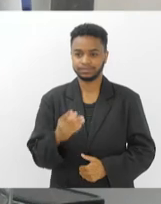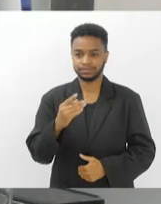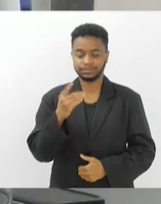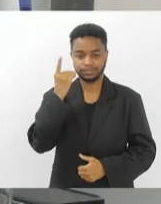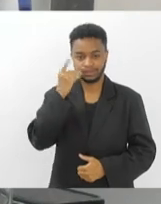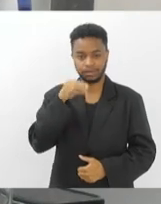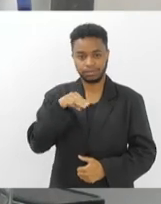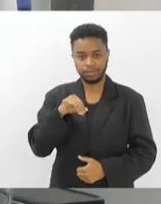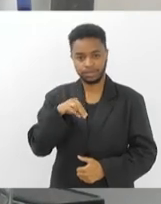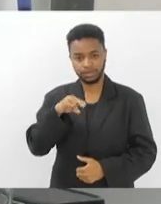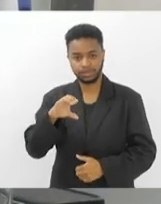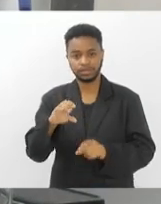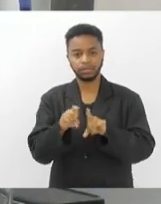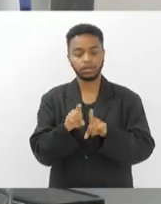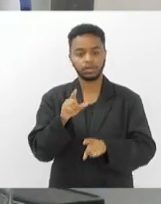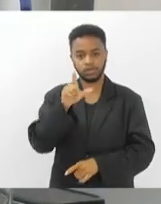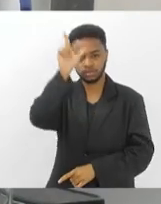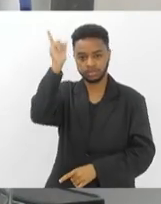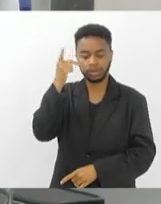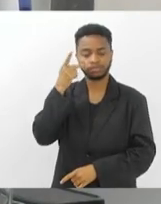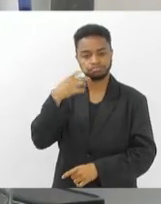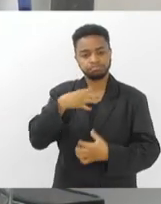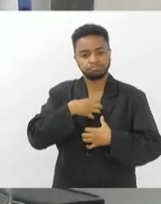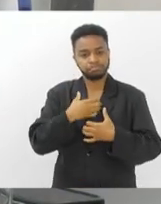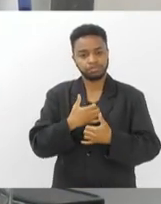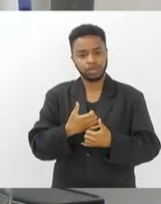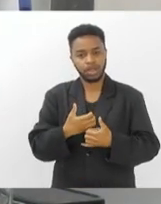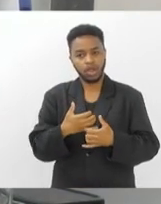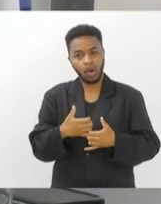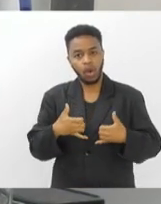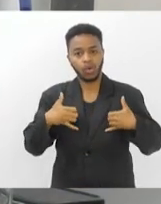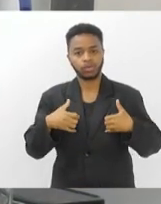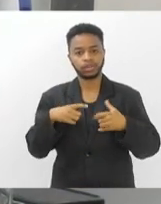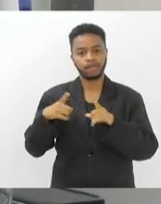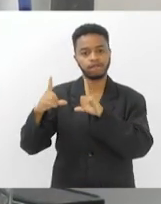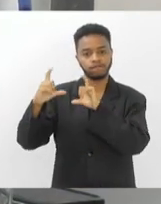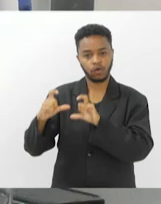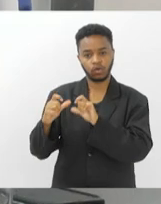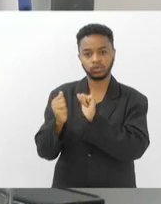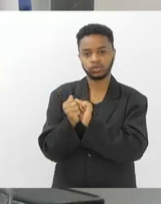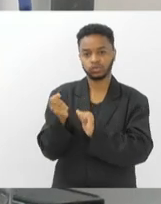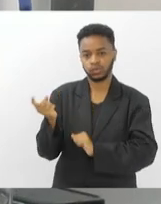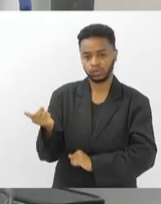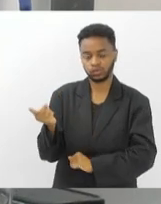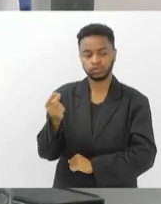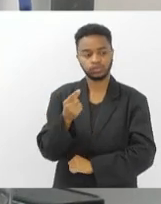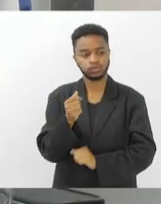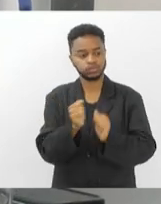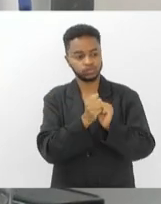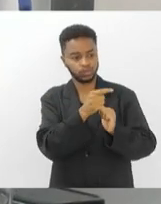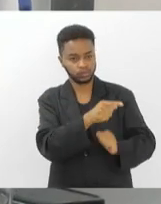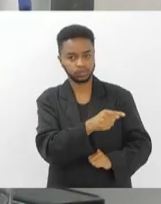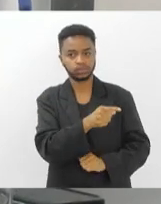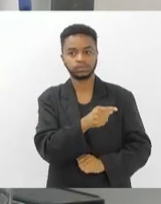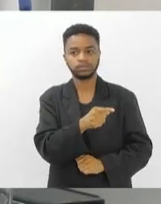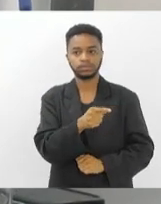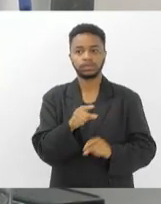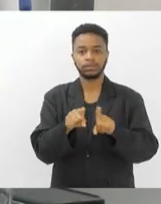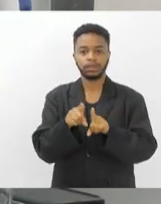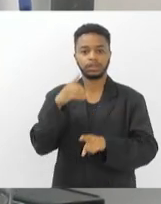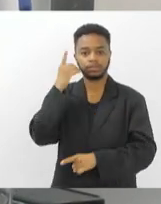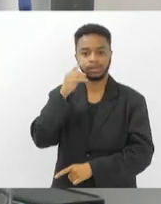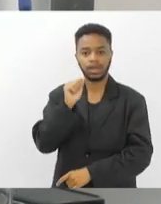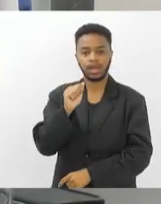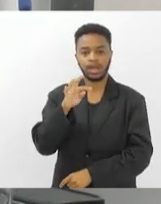Deputado Mink, deputado Luiz Paulo, eu tenho uma honra aí, tenho uma foto com Vossa Excelência, deputado Mink, deputado Luiz Paulo, deputado Átila